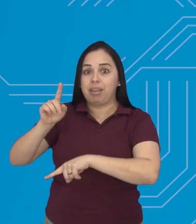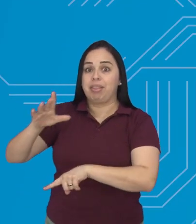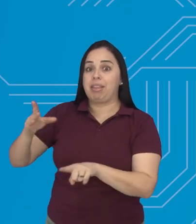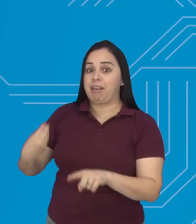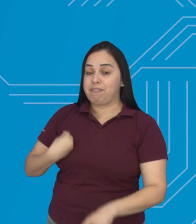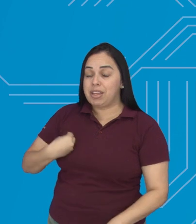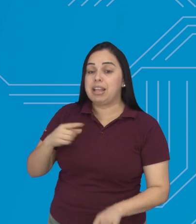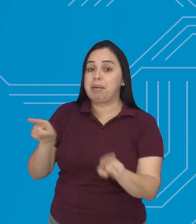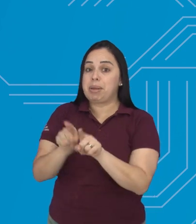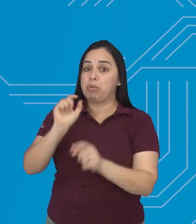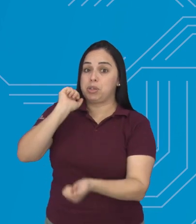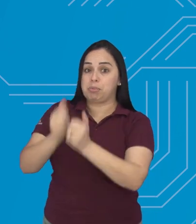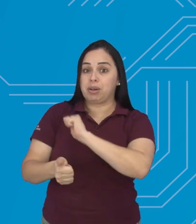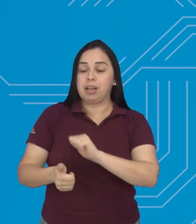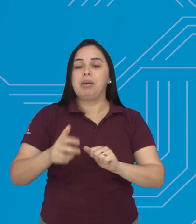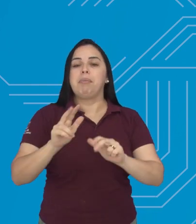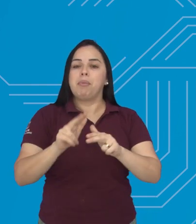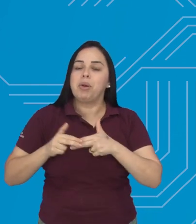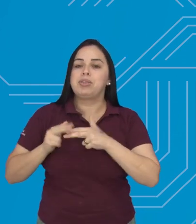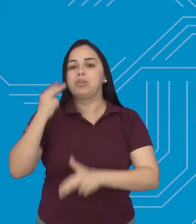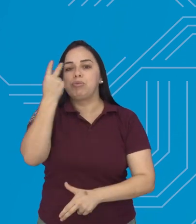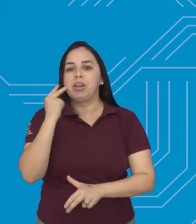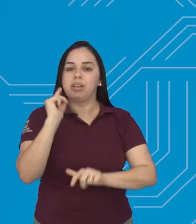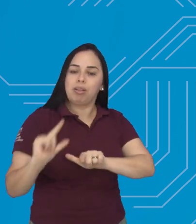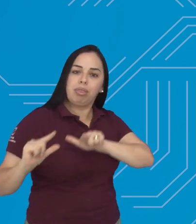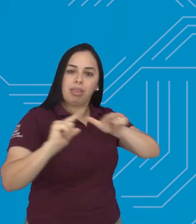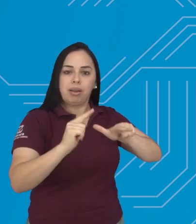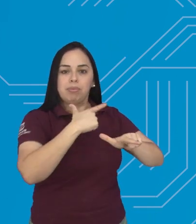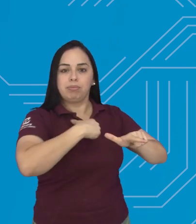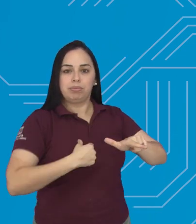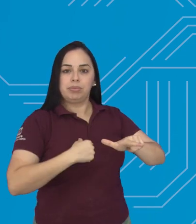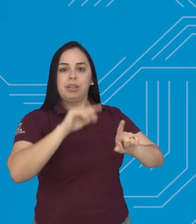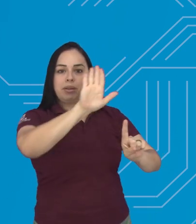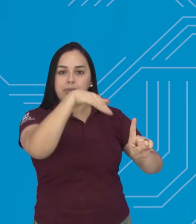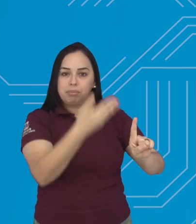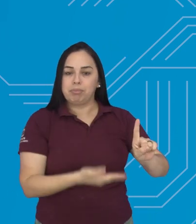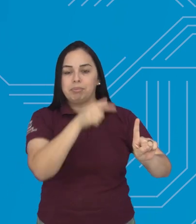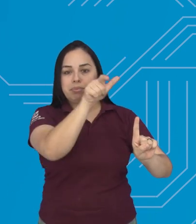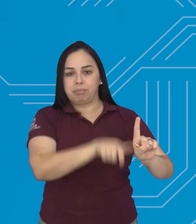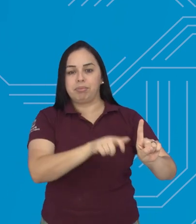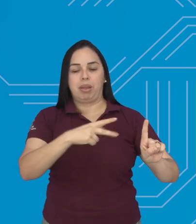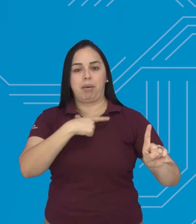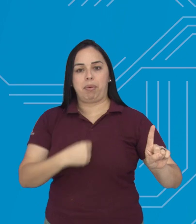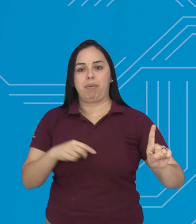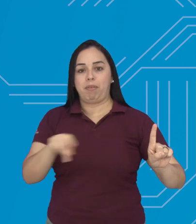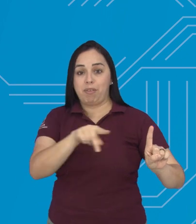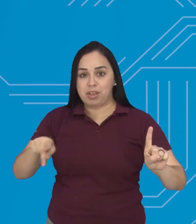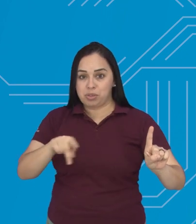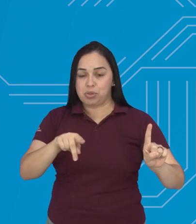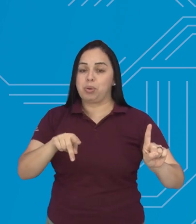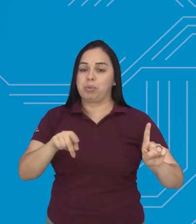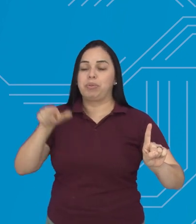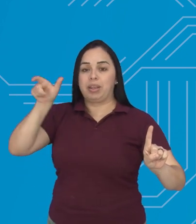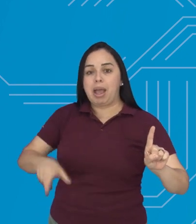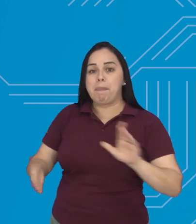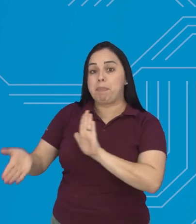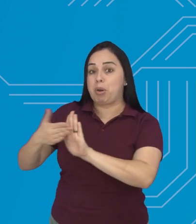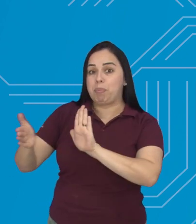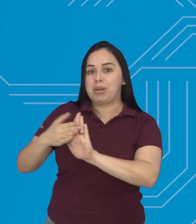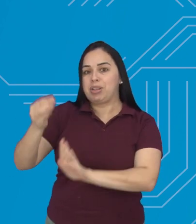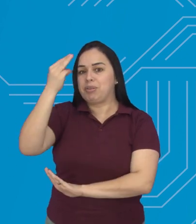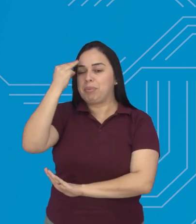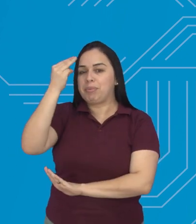de 14% no salário tem comprometido a renda de muitos aposentados. Amélia também fez apontamentos sobre o conflito de